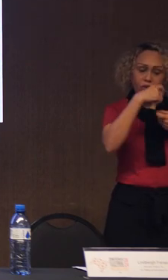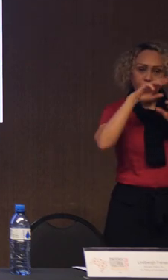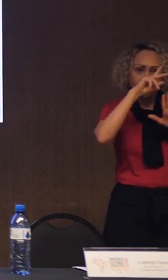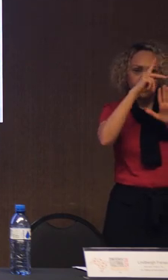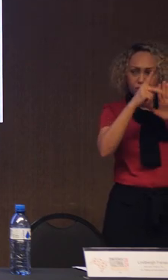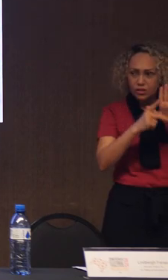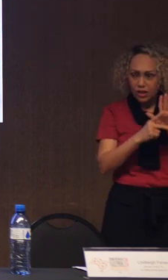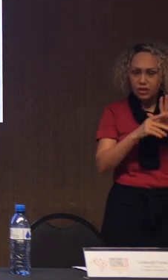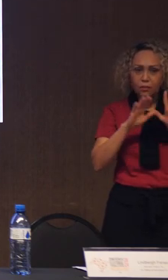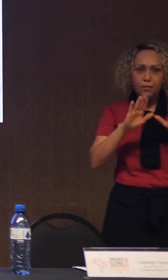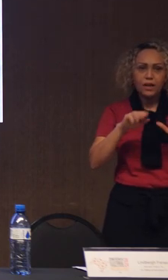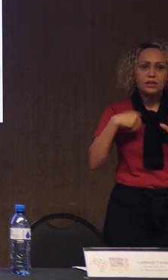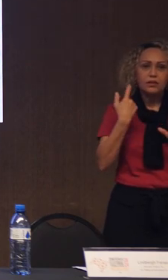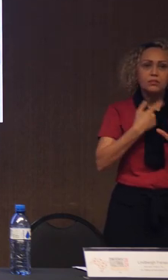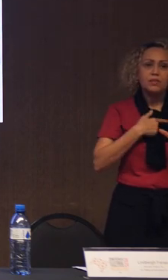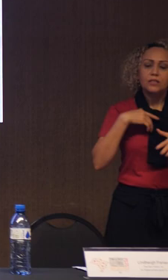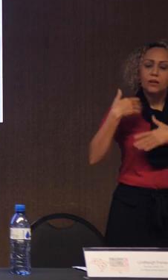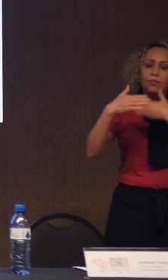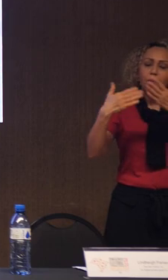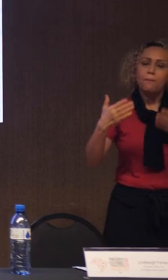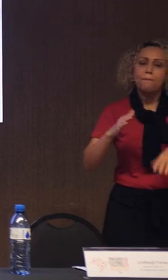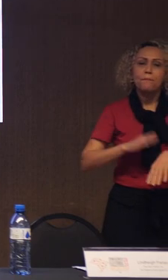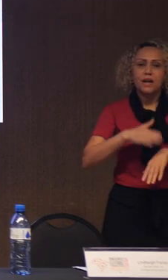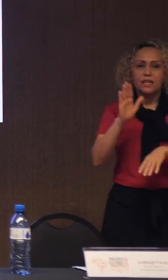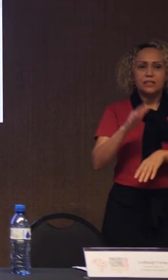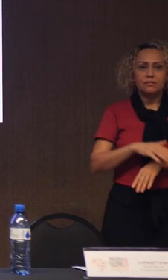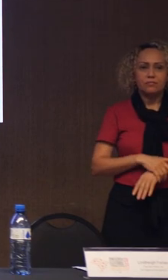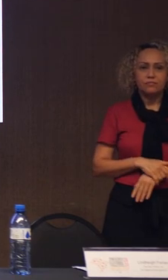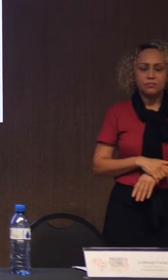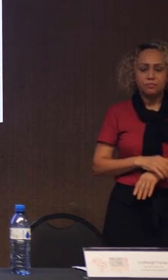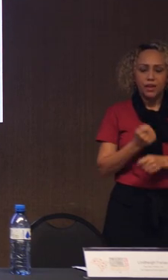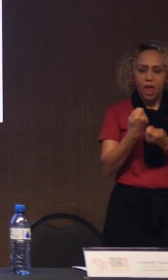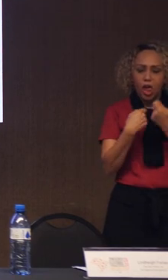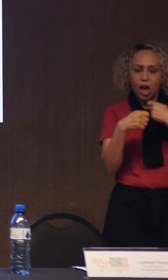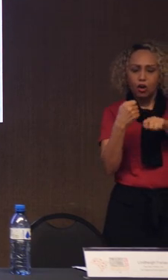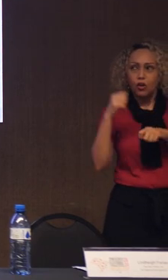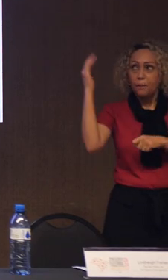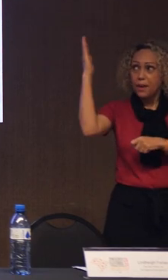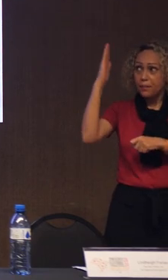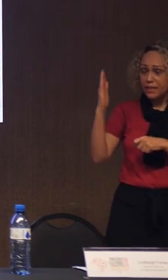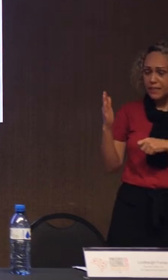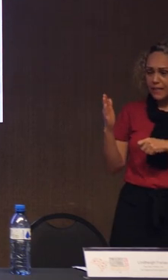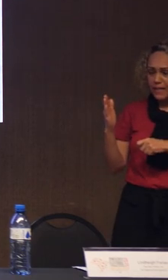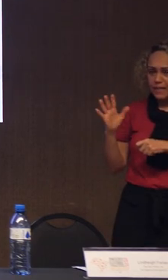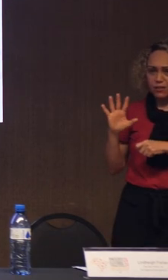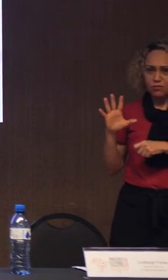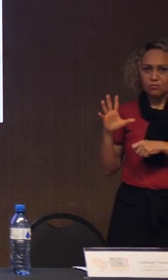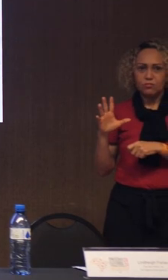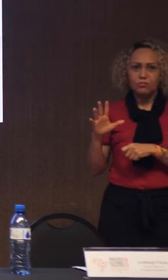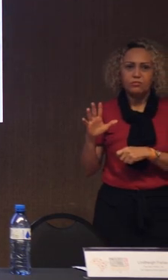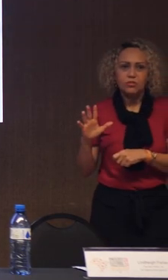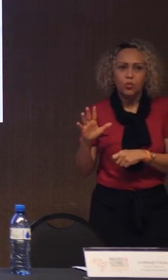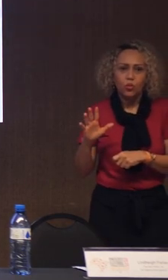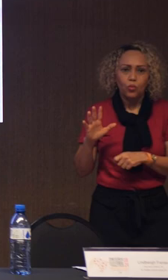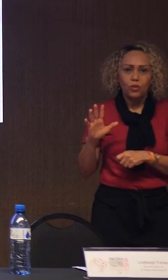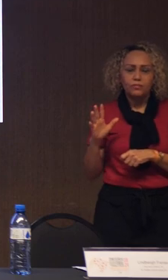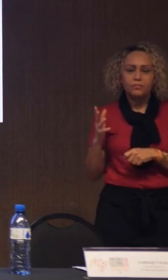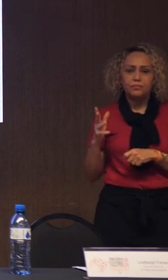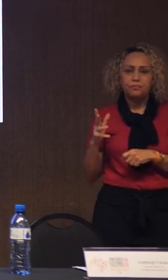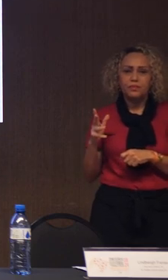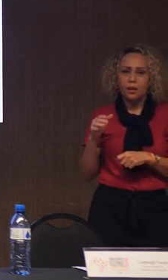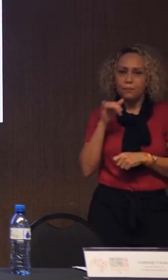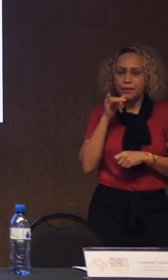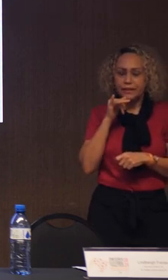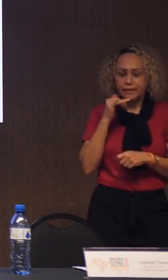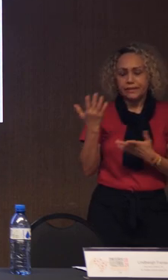reconstruir a economia brasileira, não só sob o ponto de vista dos grandes conglomerados capitalistas, embora a gente tenha que apoiá-los. Temos que levar ele